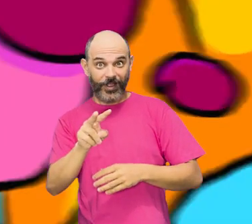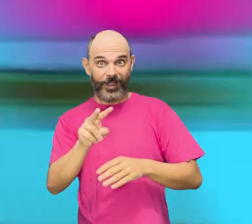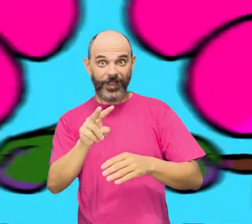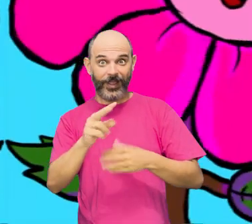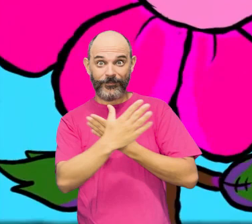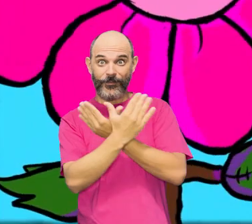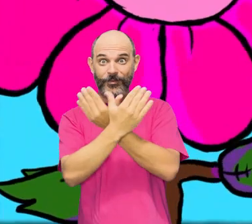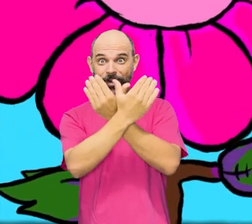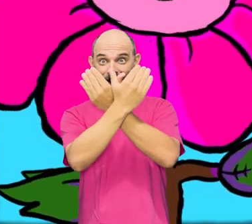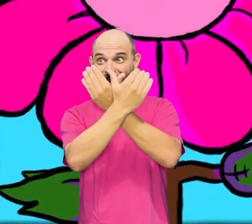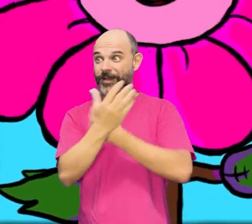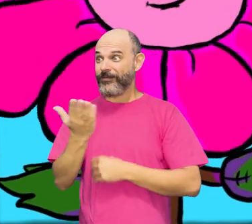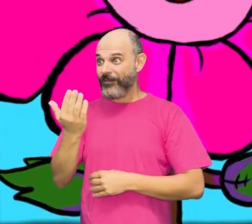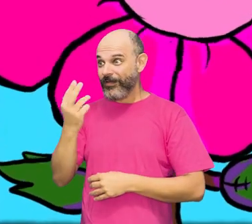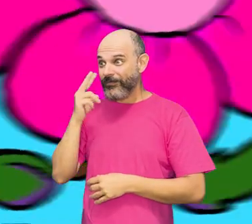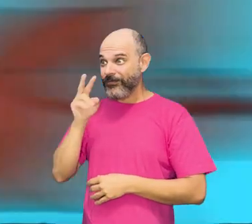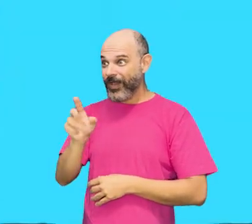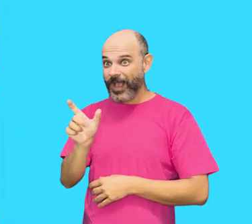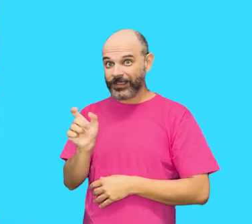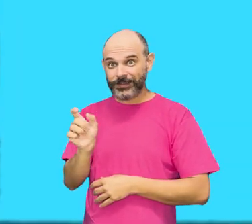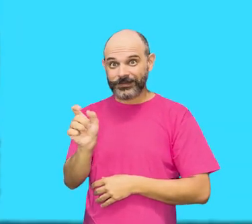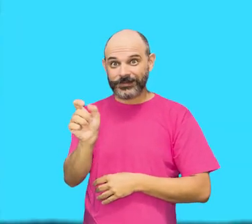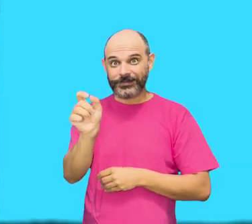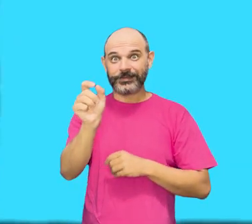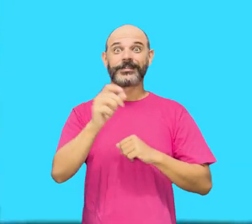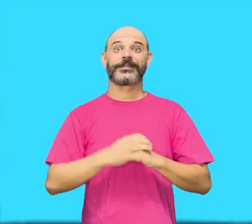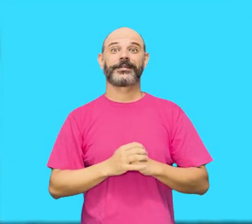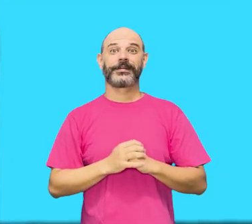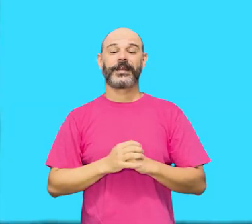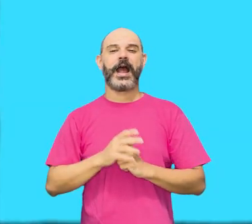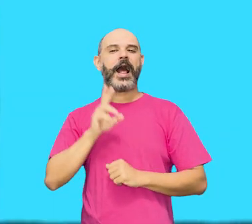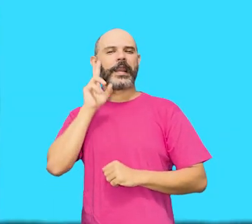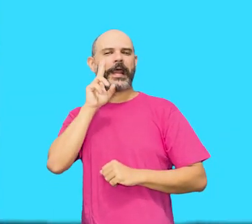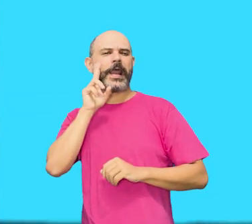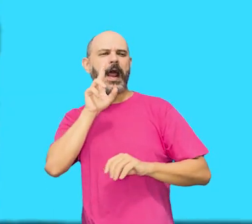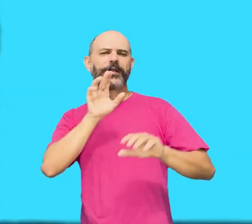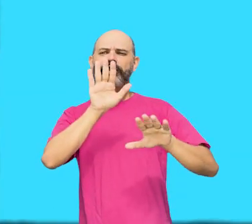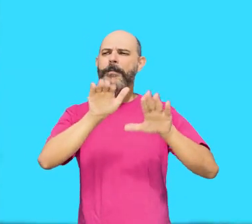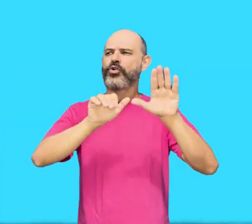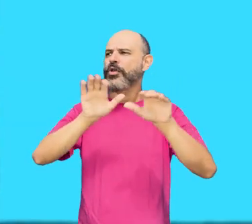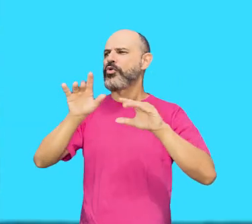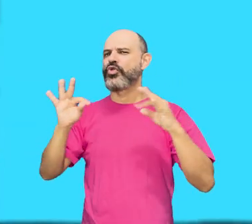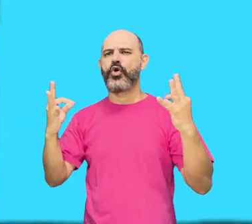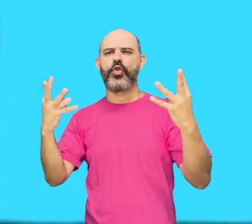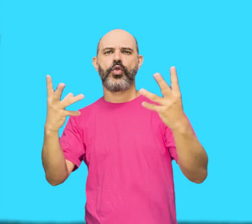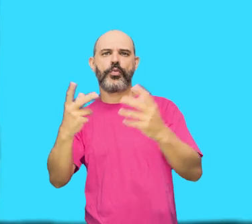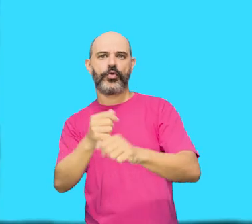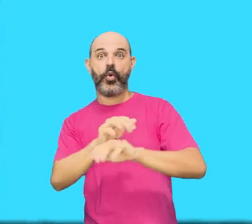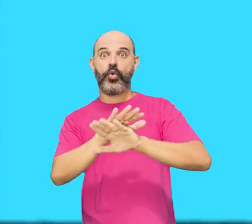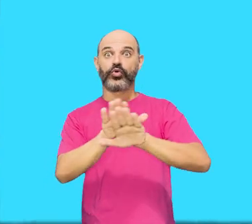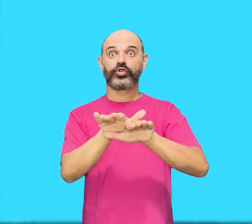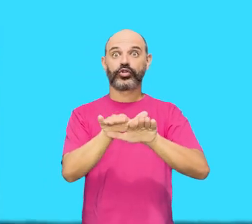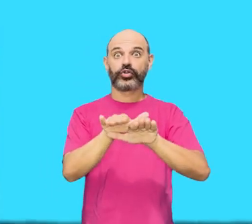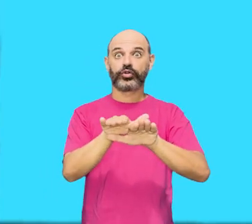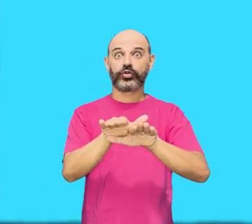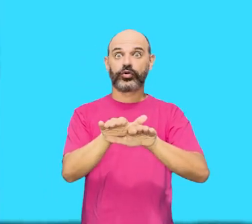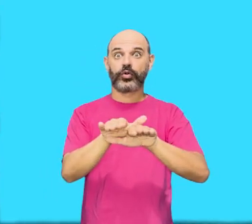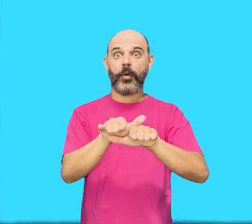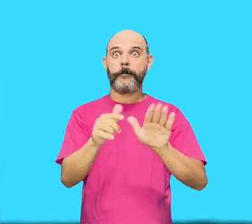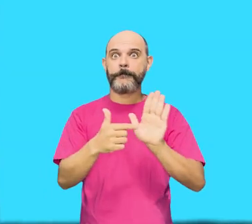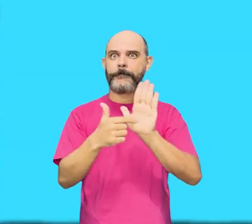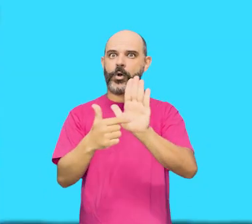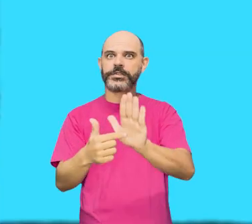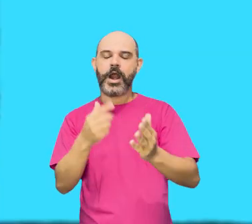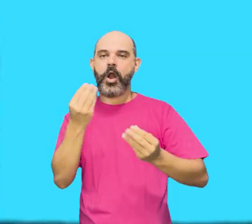Lelê! Vem ver, Dona Marili! A Dada tratou de chamar todo mundo. O senhor John John disse que vai